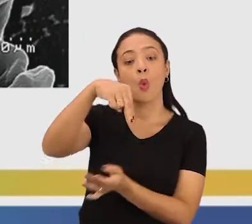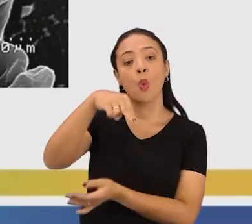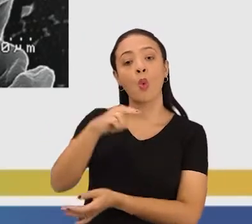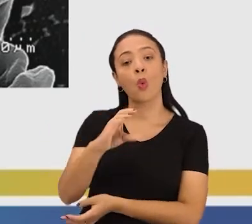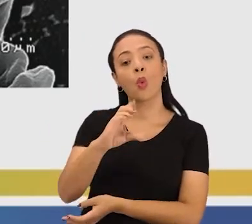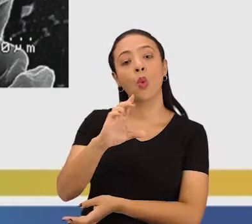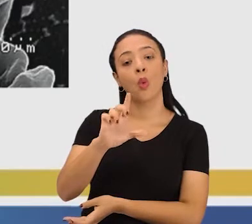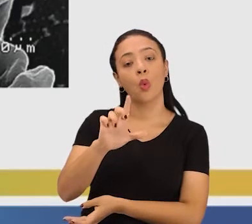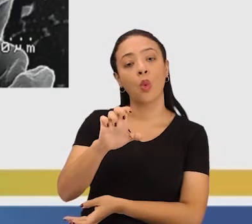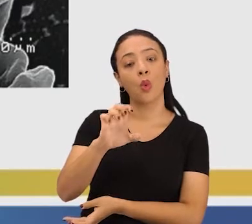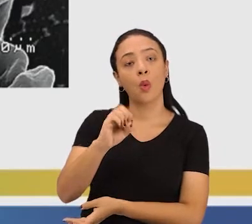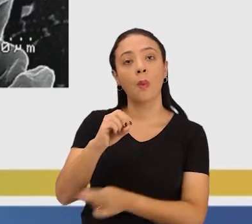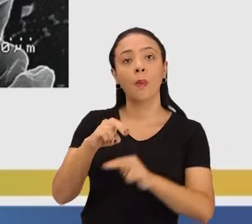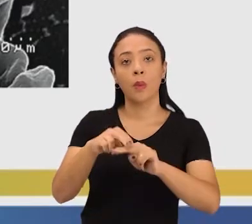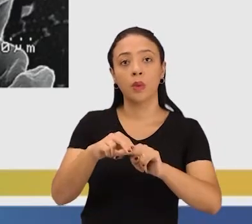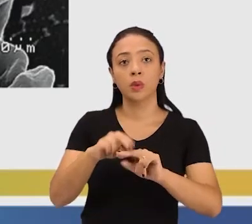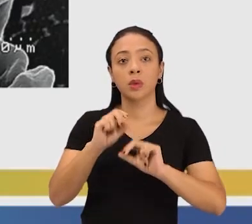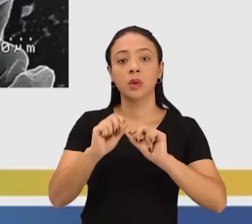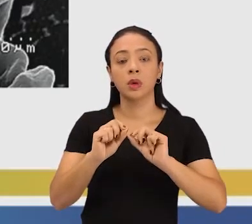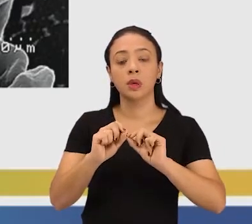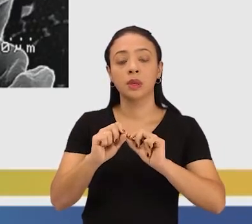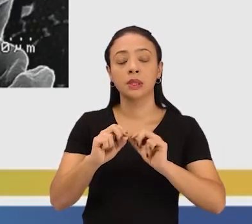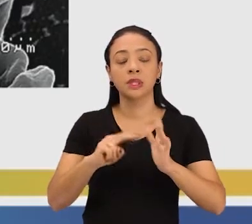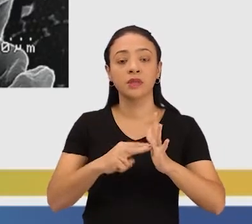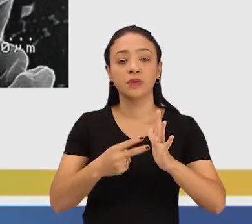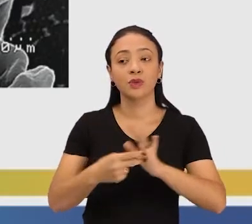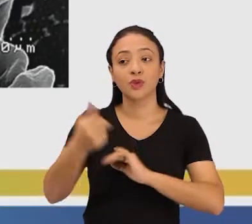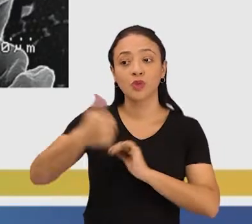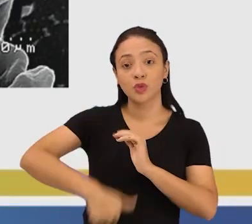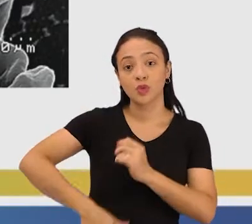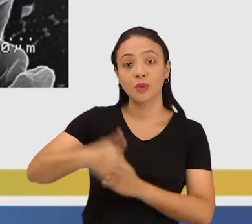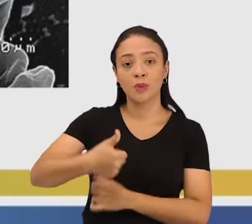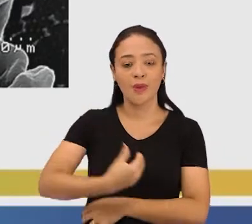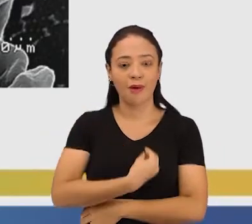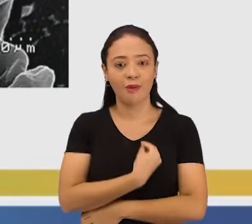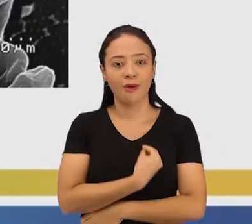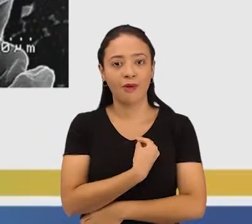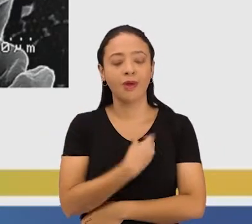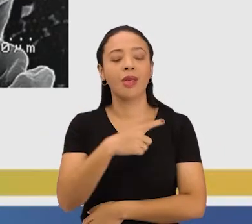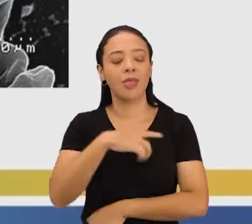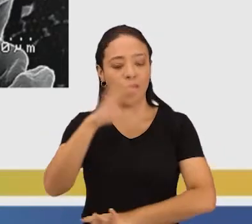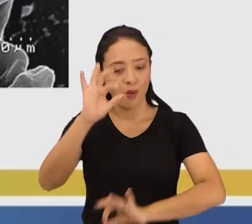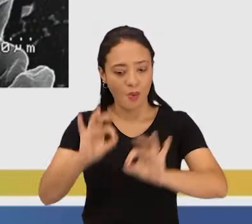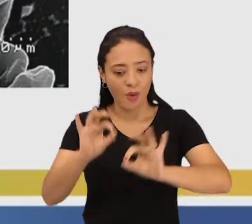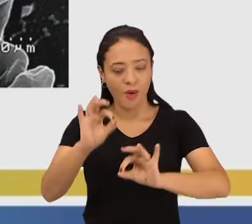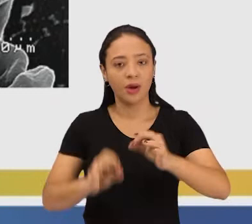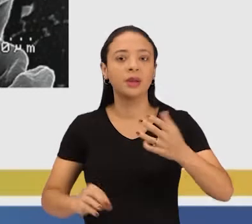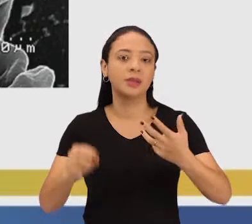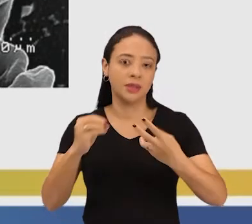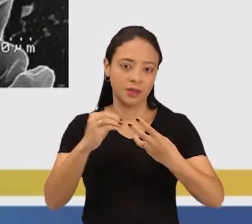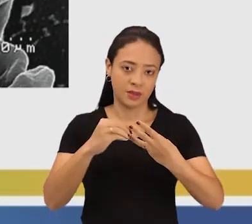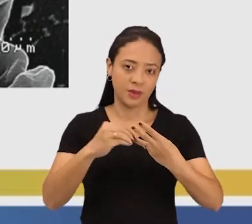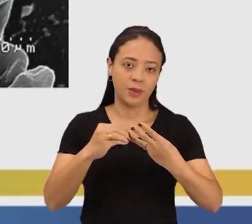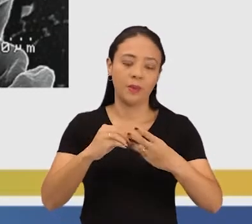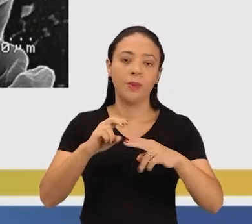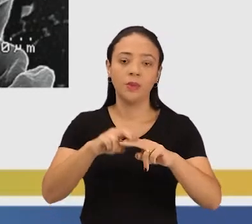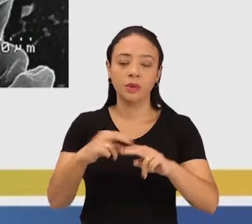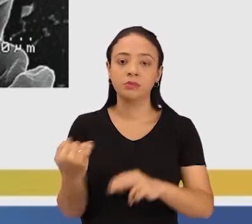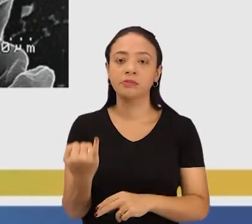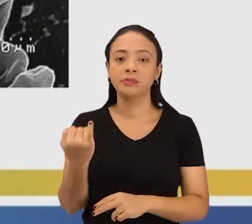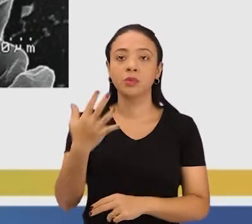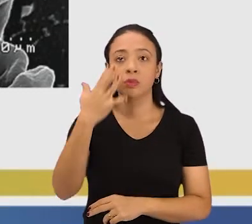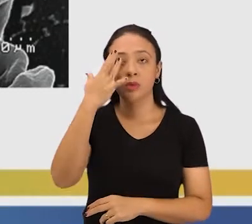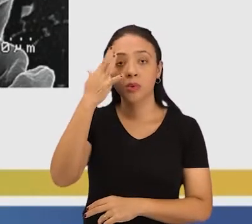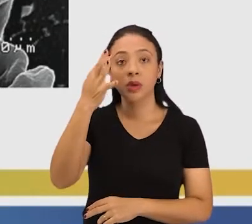são consideradas os primeiros seres vivos de organização celular. Então é muito importante que a gente tenha uma